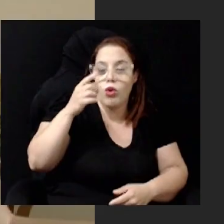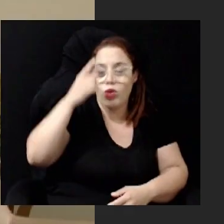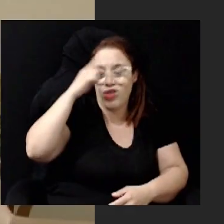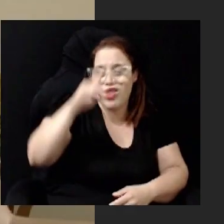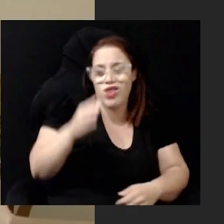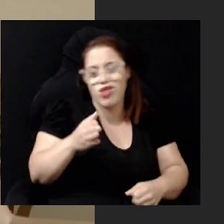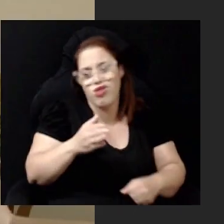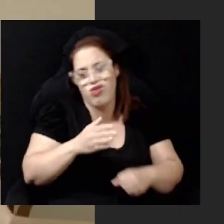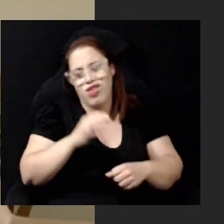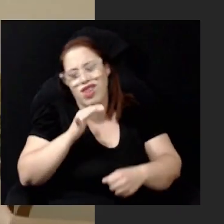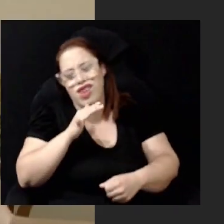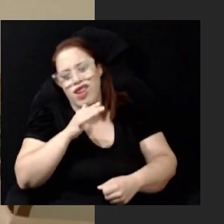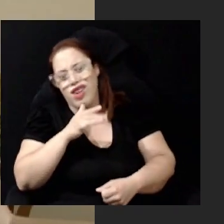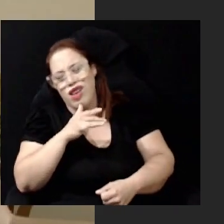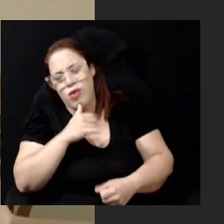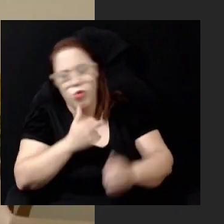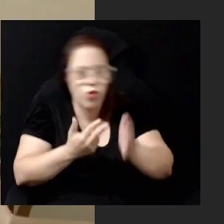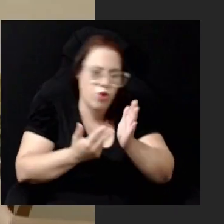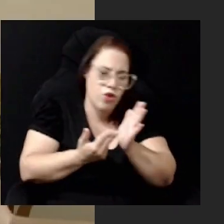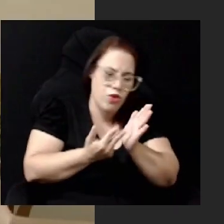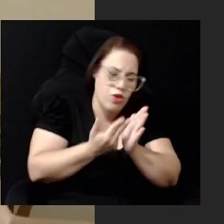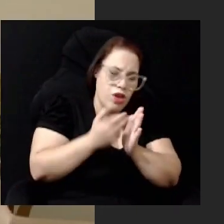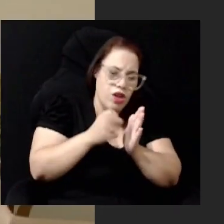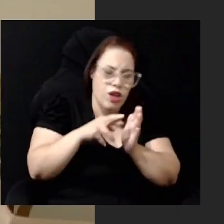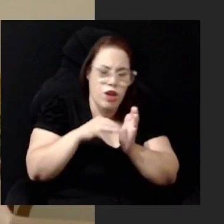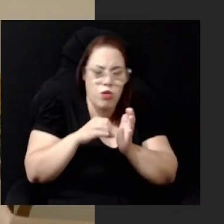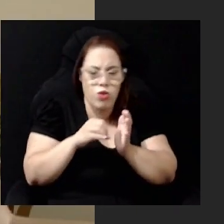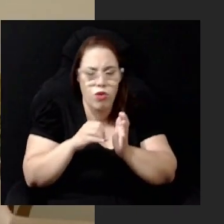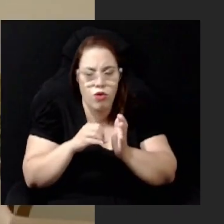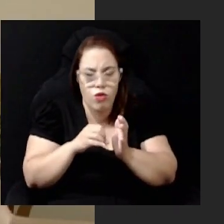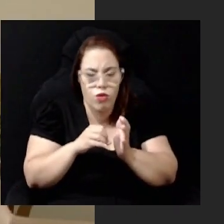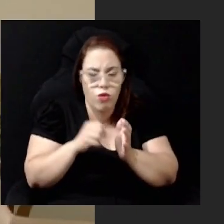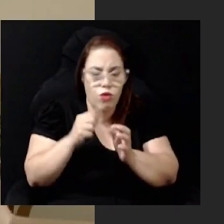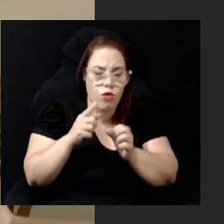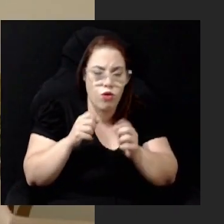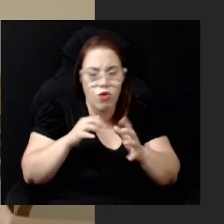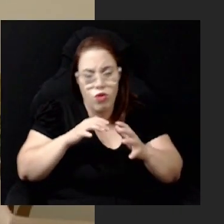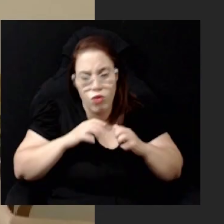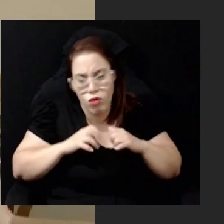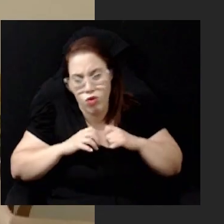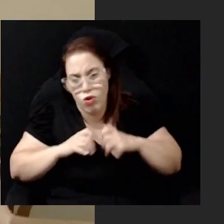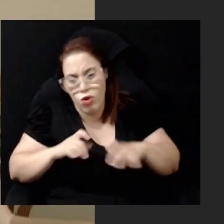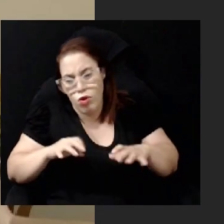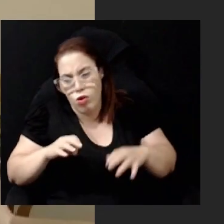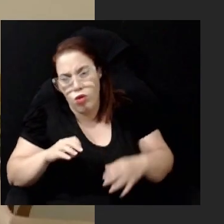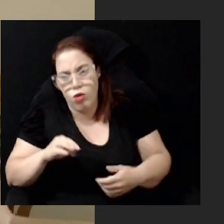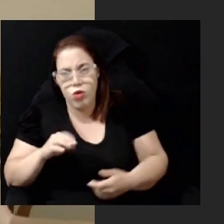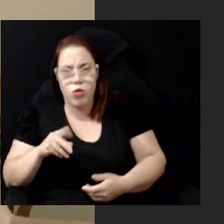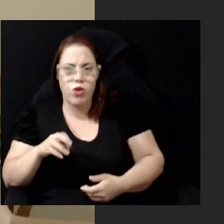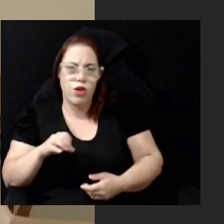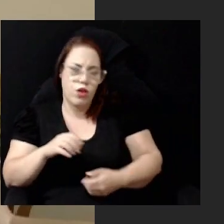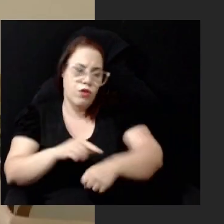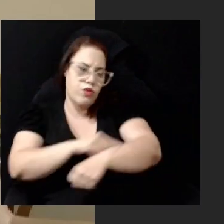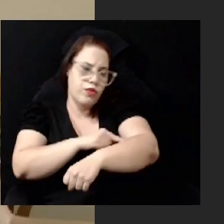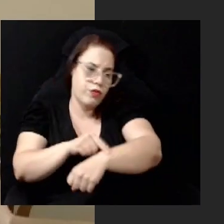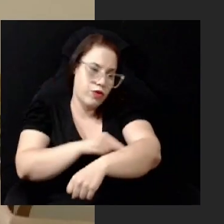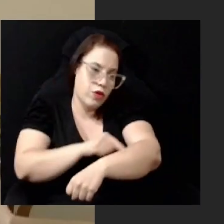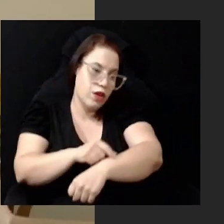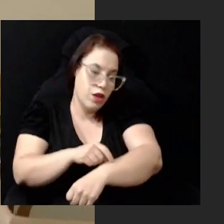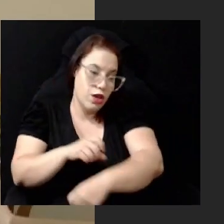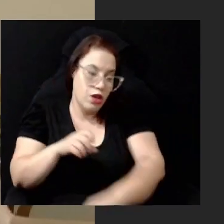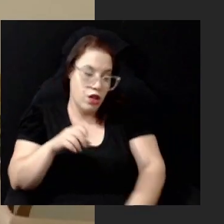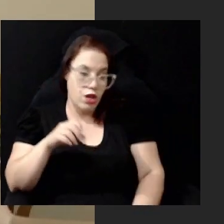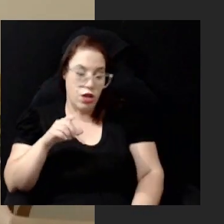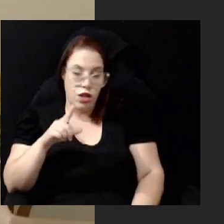se você demorou para fazer a cirurgia, a quimioterapia, de alguma dessas células tumorais já terem caído na corrente linfática